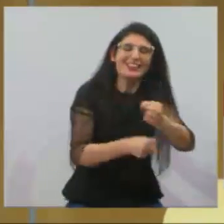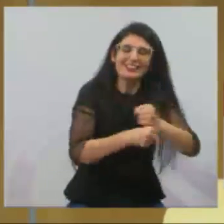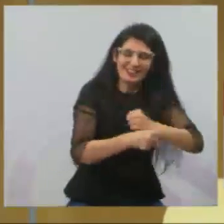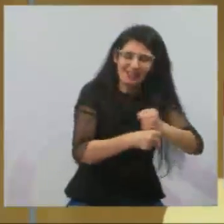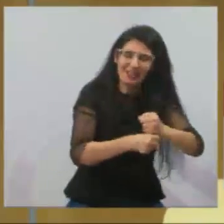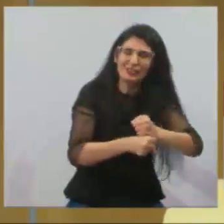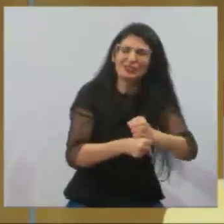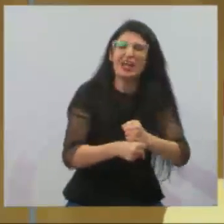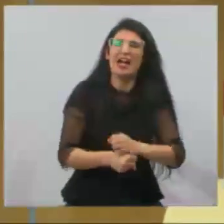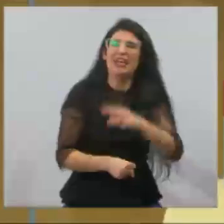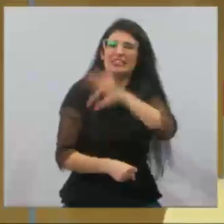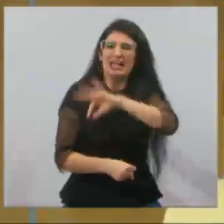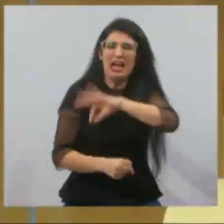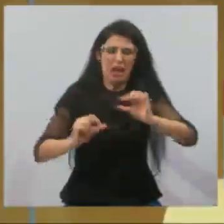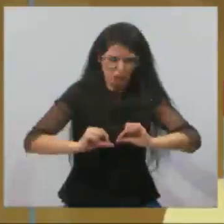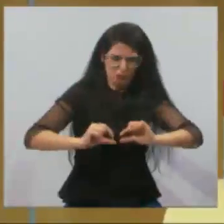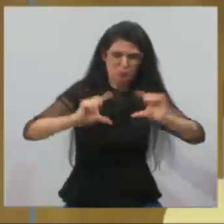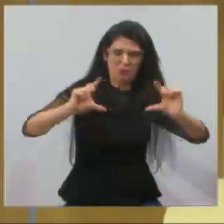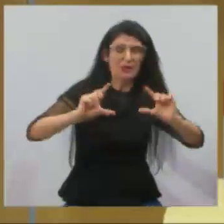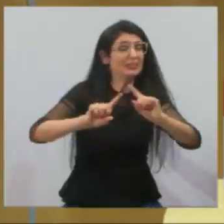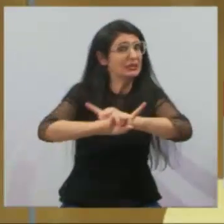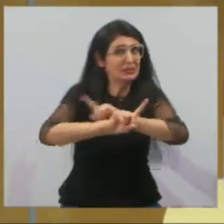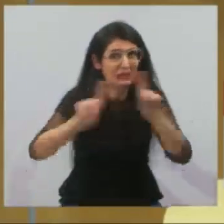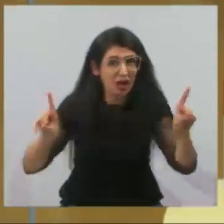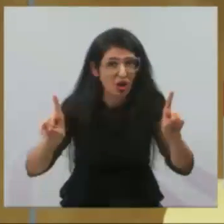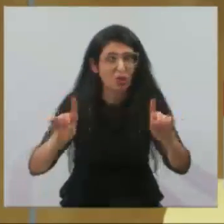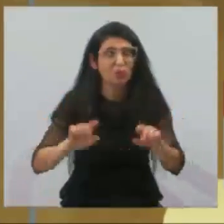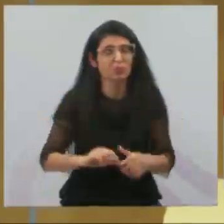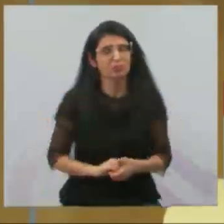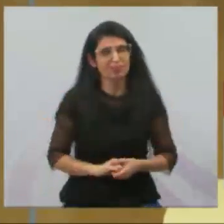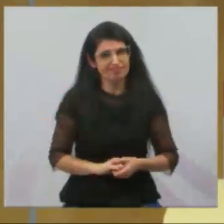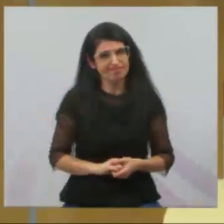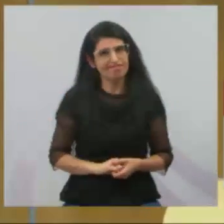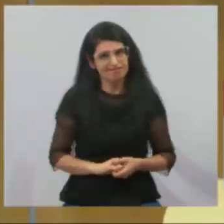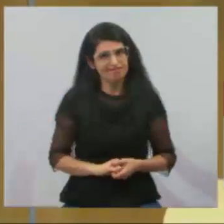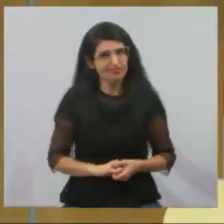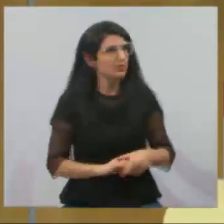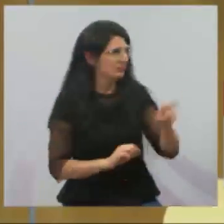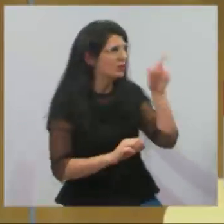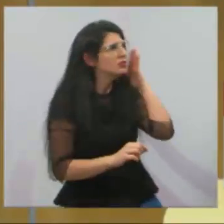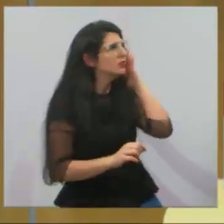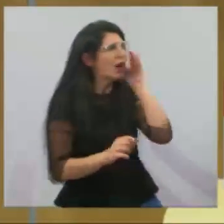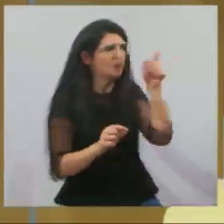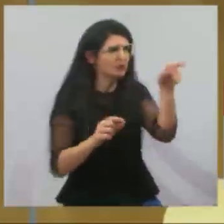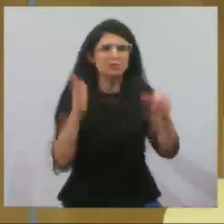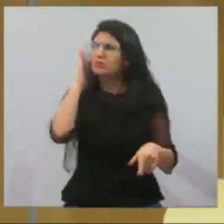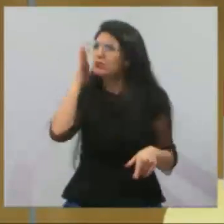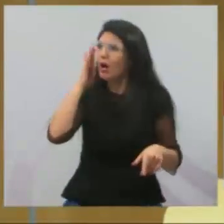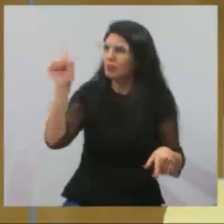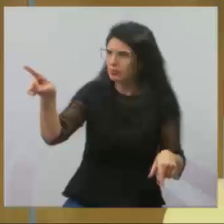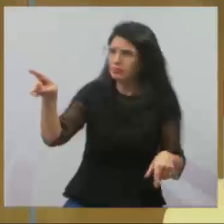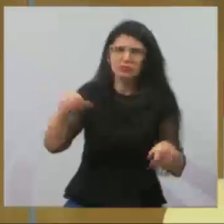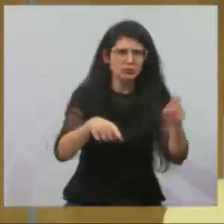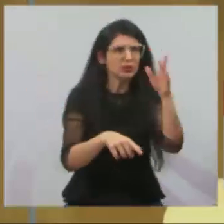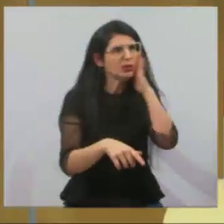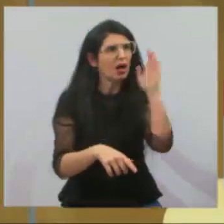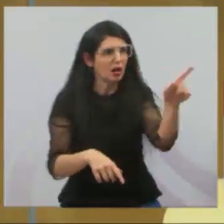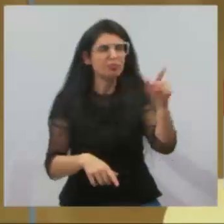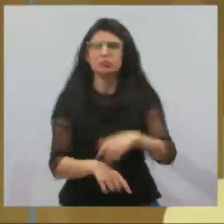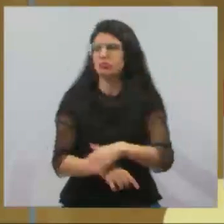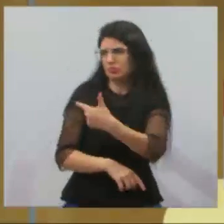também não teve reajuste, não teve aumento real. E as categorias sabem, aqui teve categoria que teve praticamente